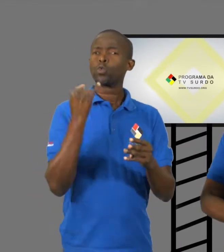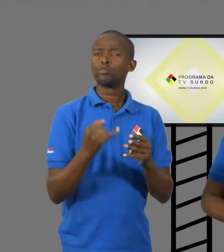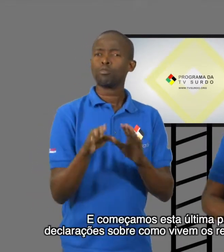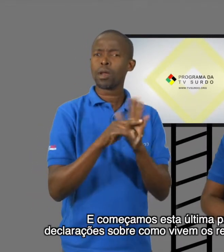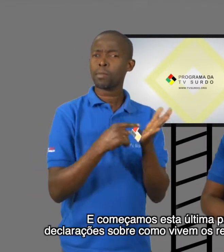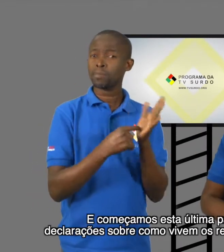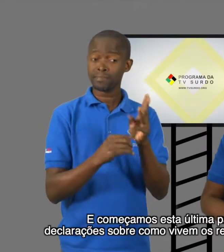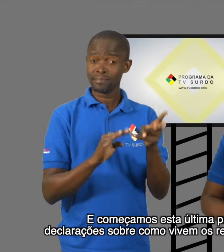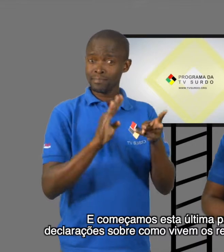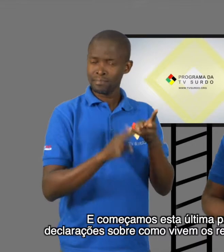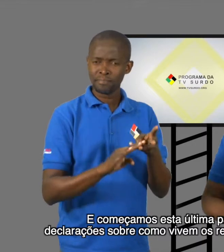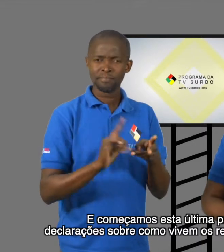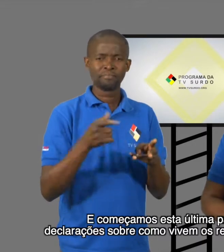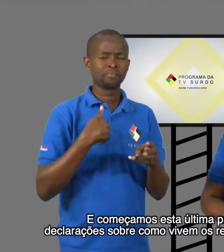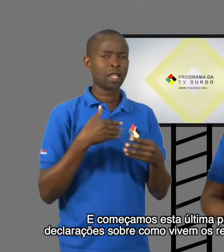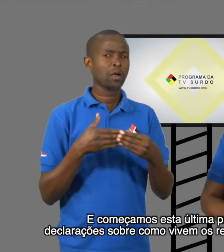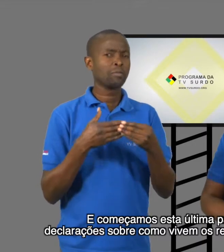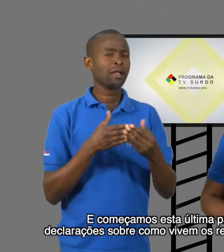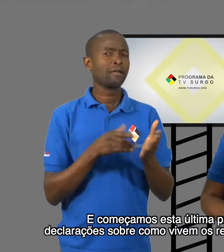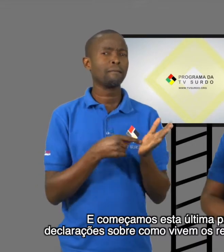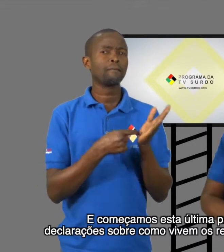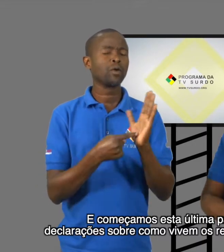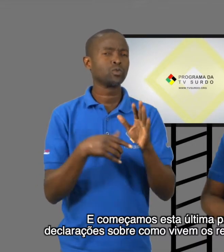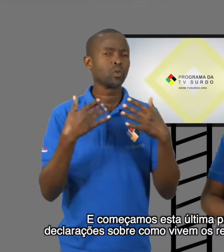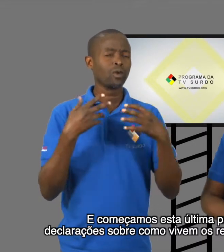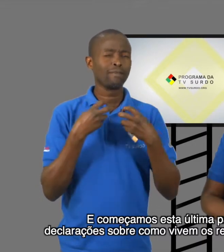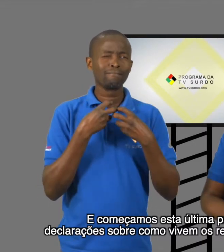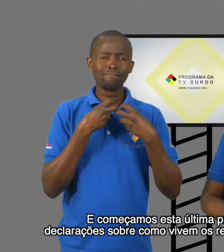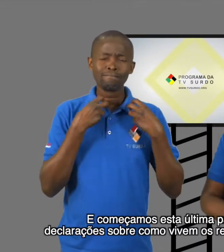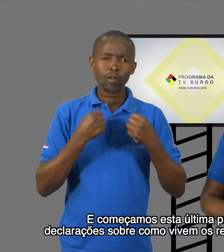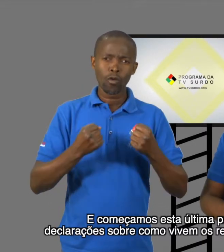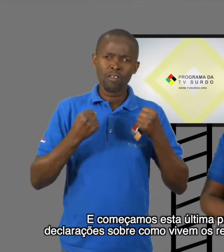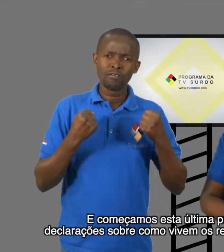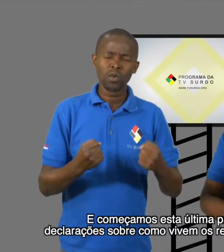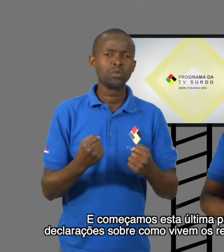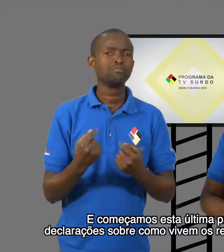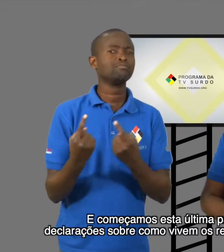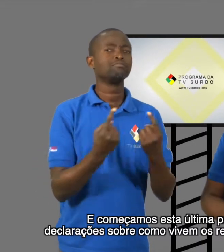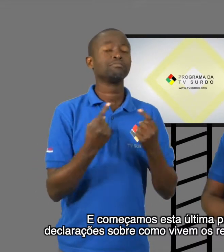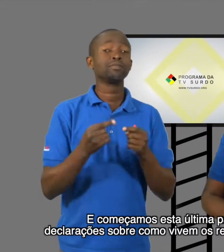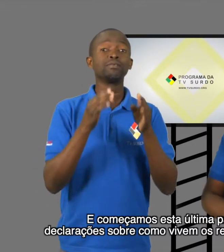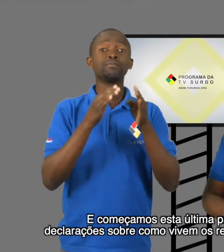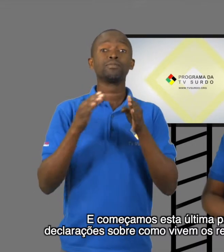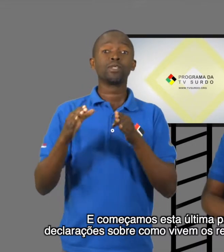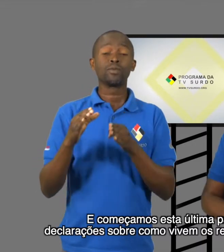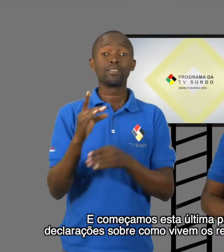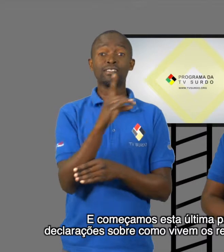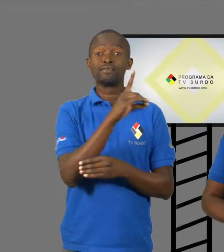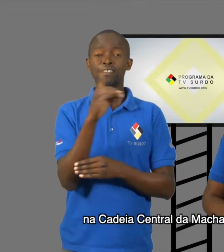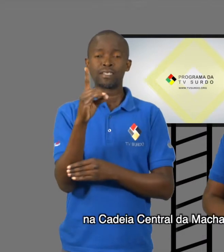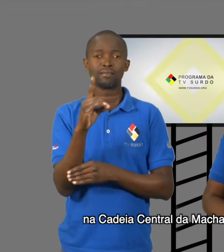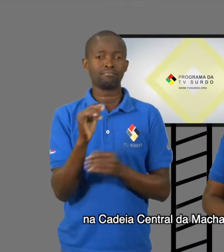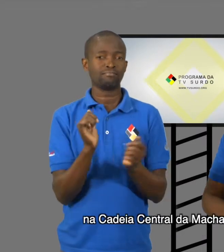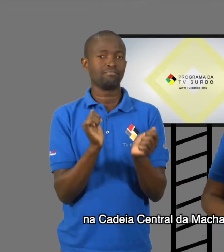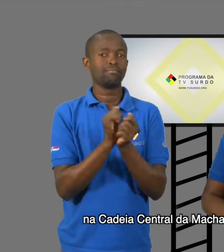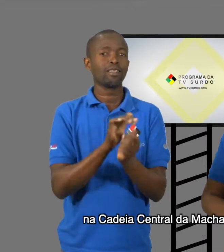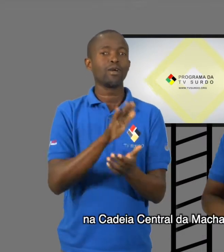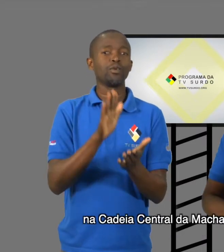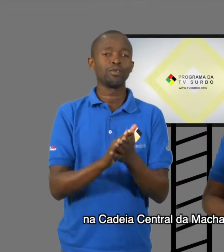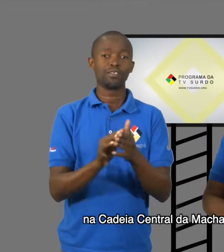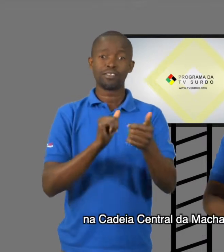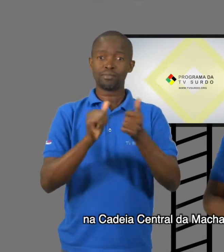E começamos esta parte com fortes declarações sobre como vivem os reclusos com deficiência na cadeia central da